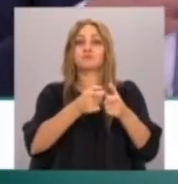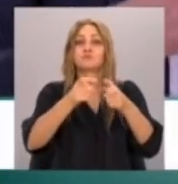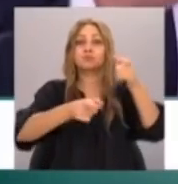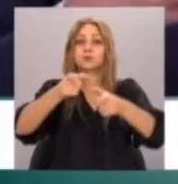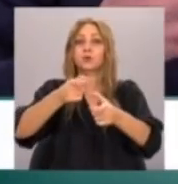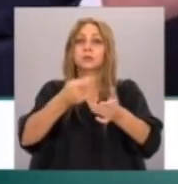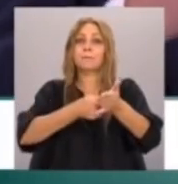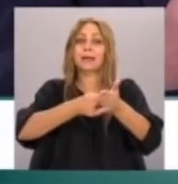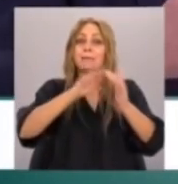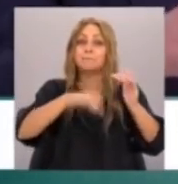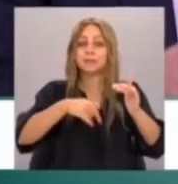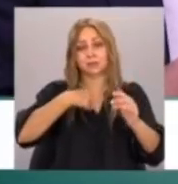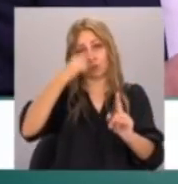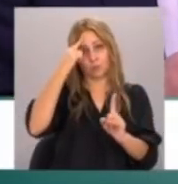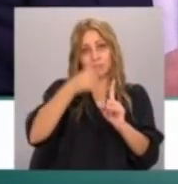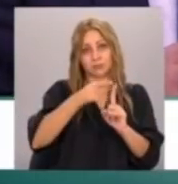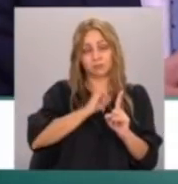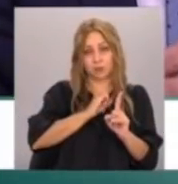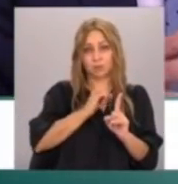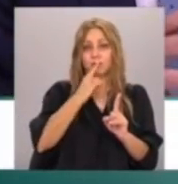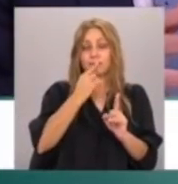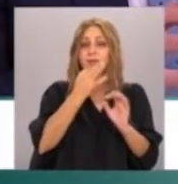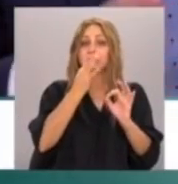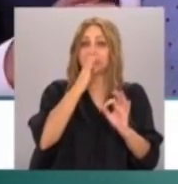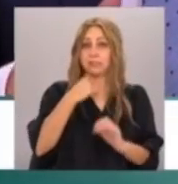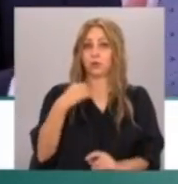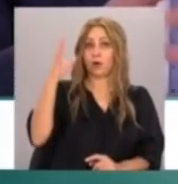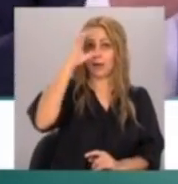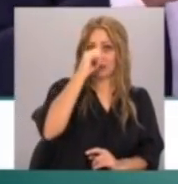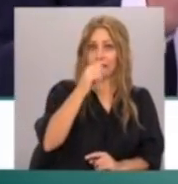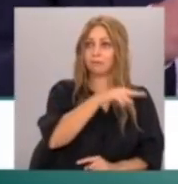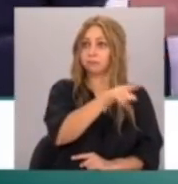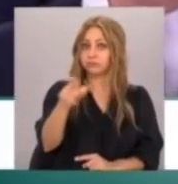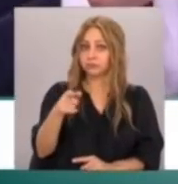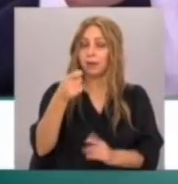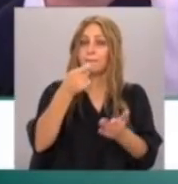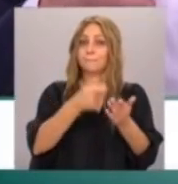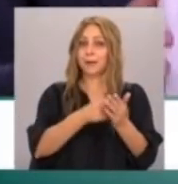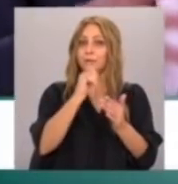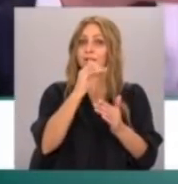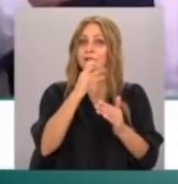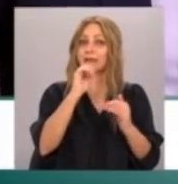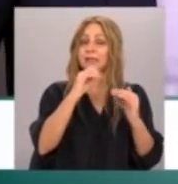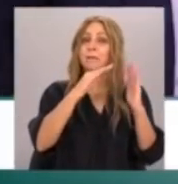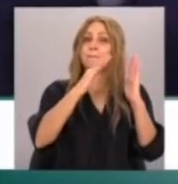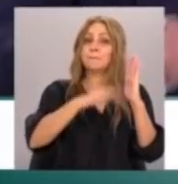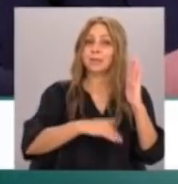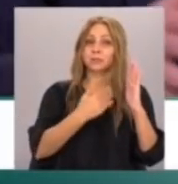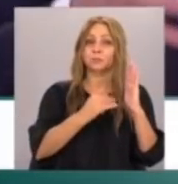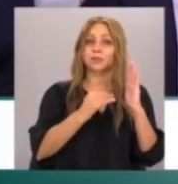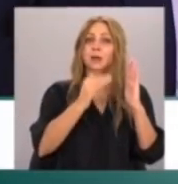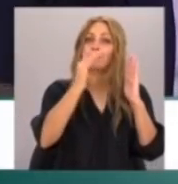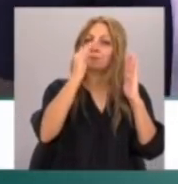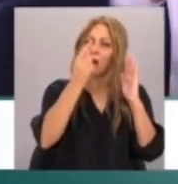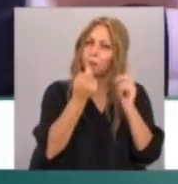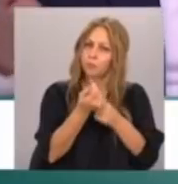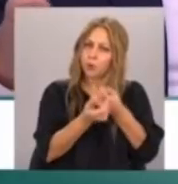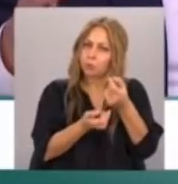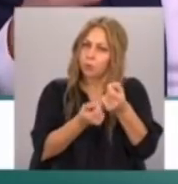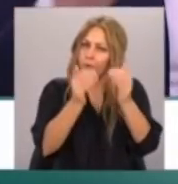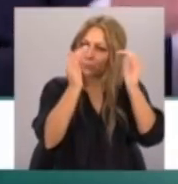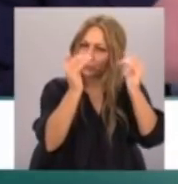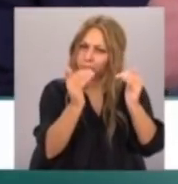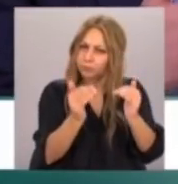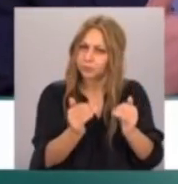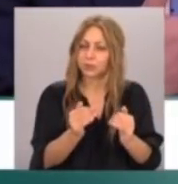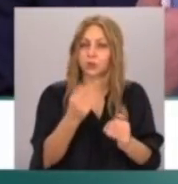e vão passar a pagar menos se ganhar as eleições mas vão passar a pagar menos de uma forma faseada não é tudo de uma vez só e nunca